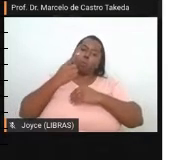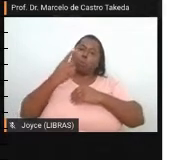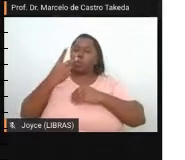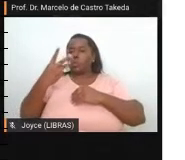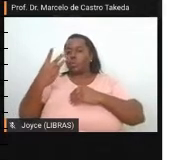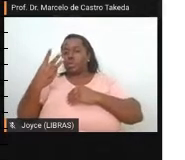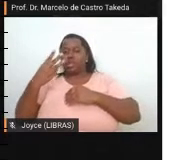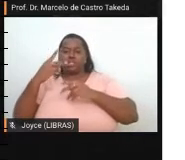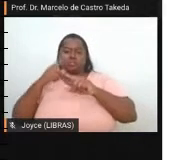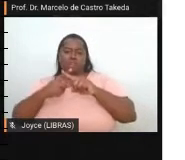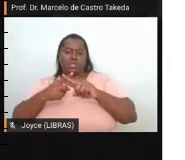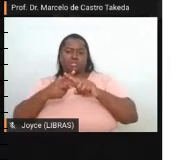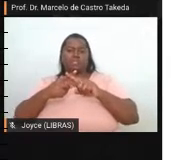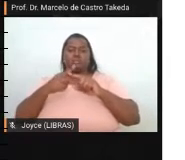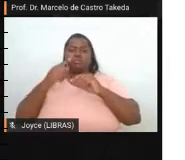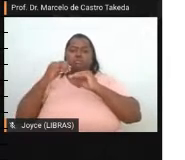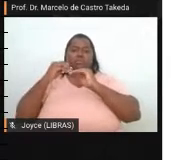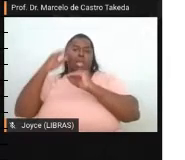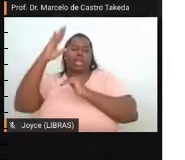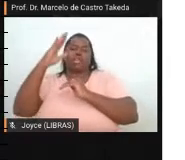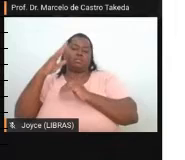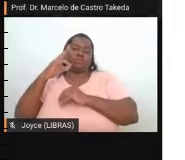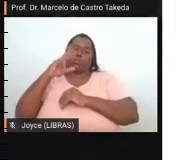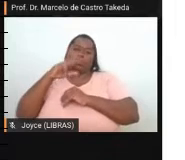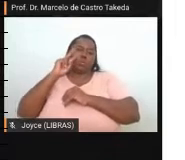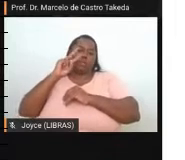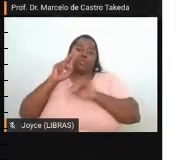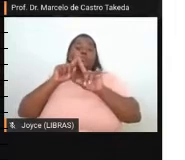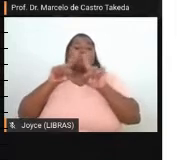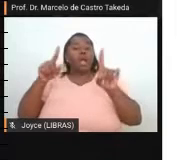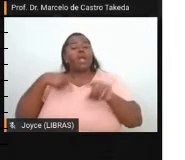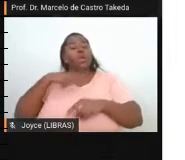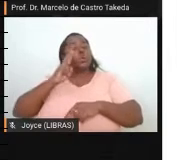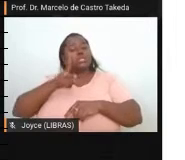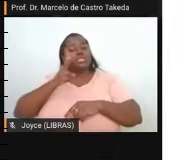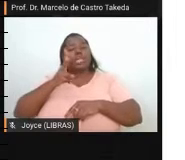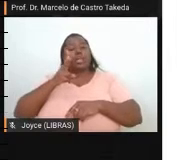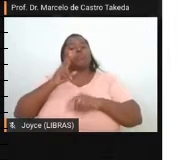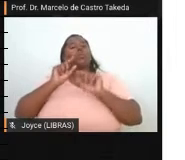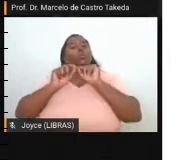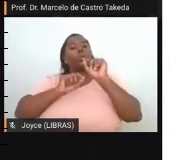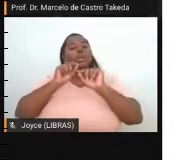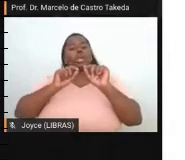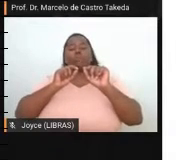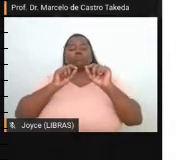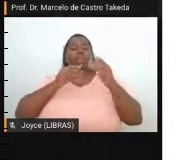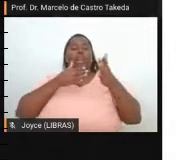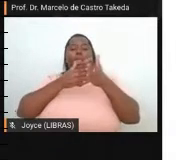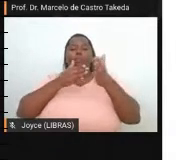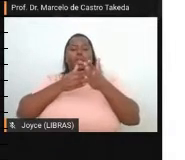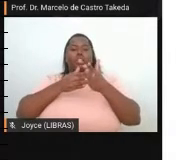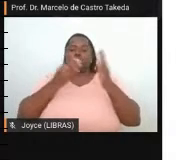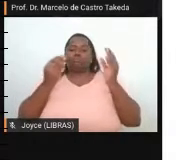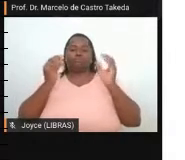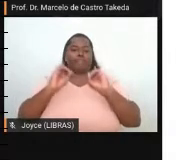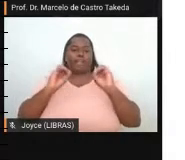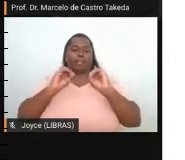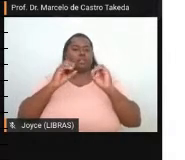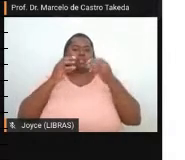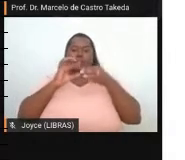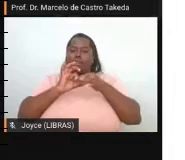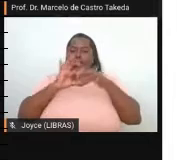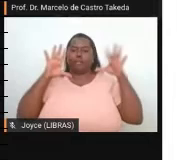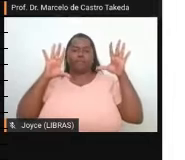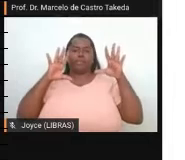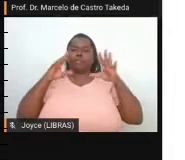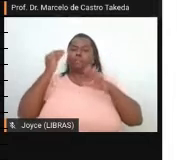estabelecer o deixo sempre como ilimitado. No método de avaliação, a gente também tem opção. Cada tentativa